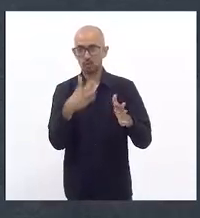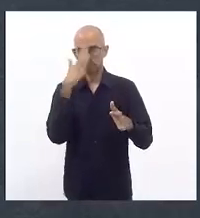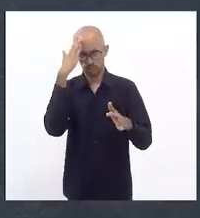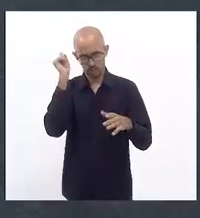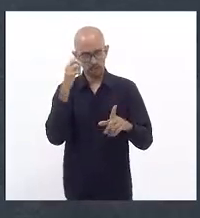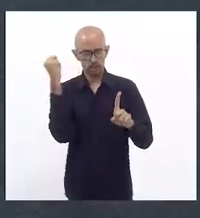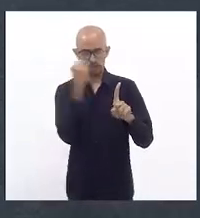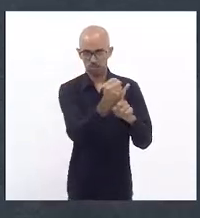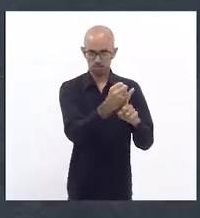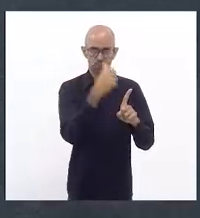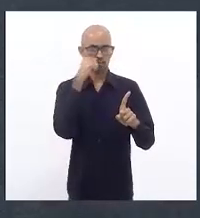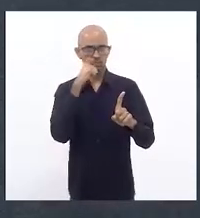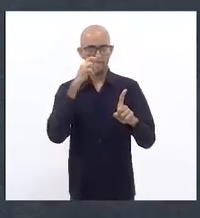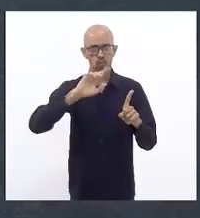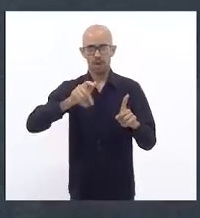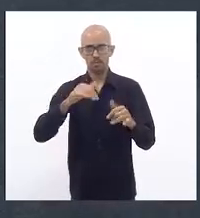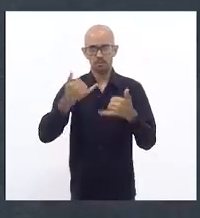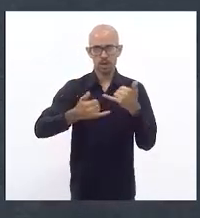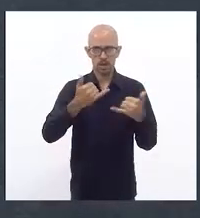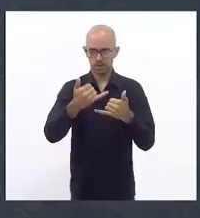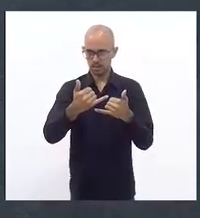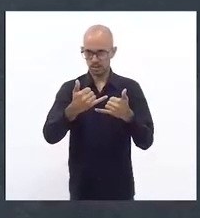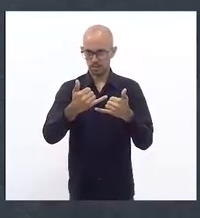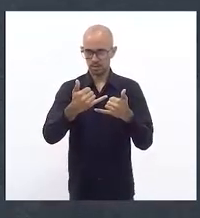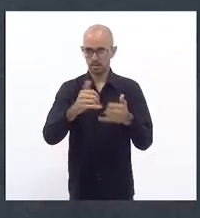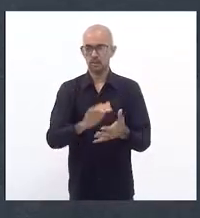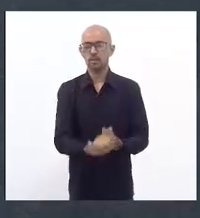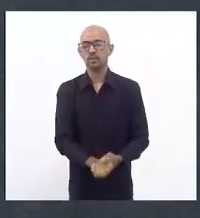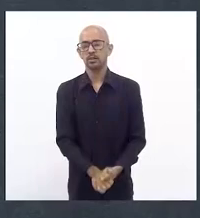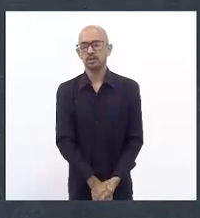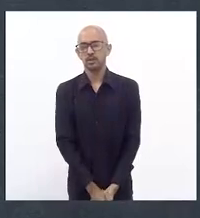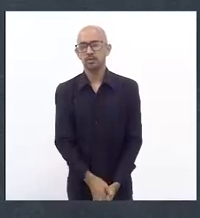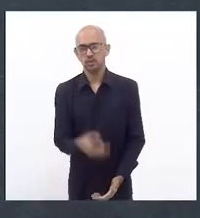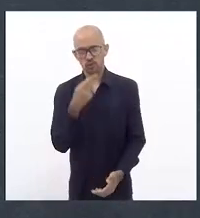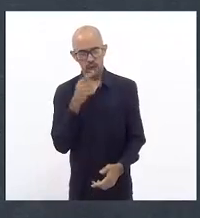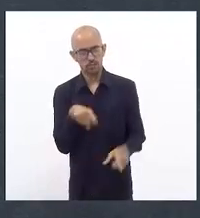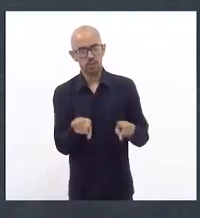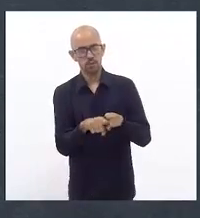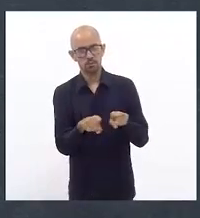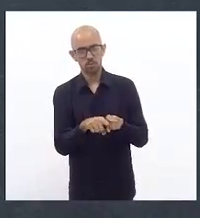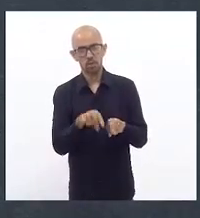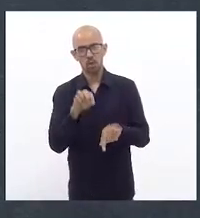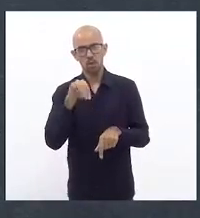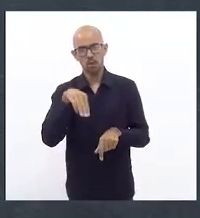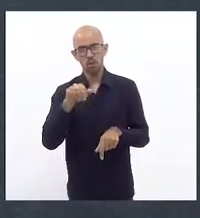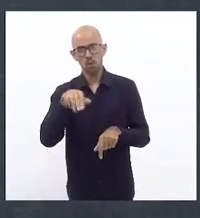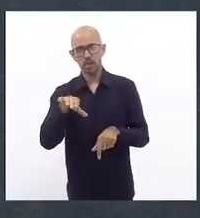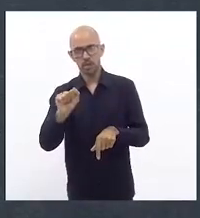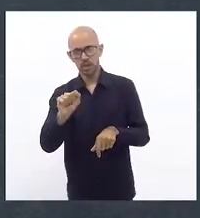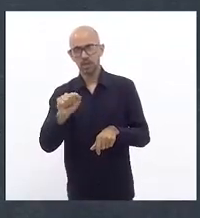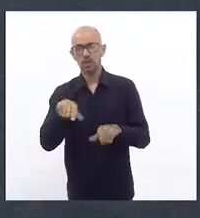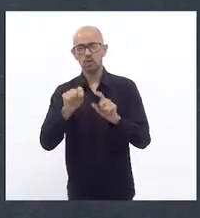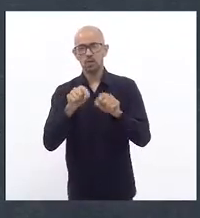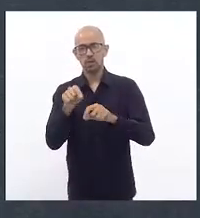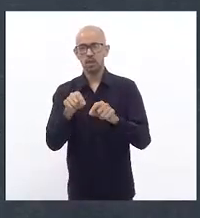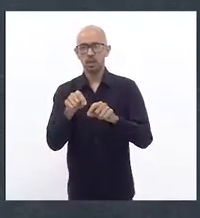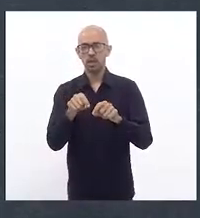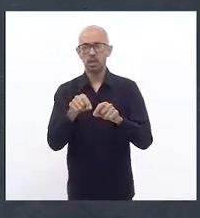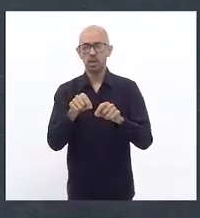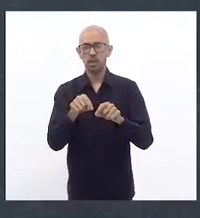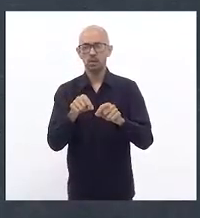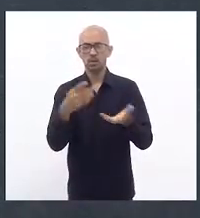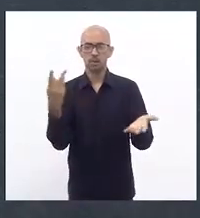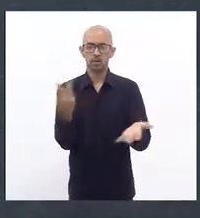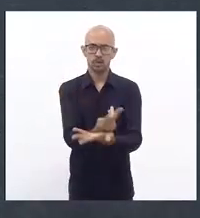é brincadeira. A gente teve, inclusive, comentado com a deputada Mônica Francisco, uma cena de